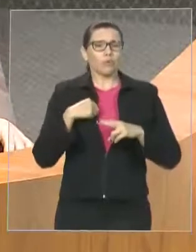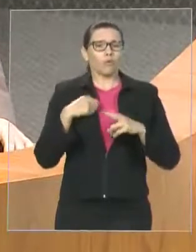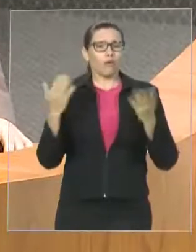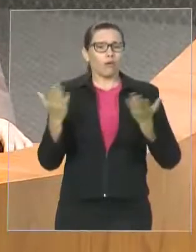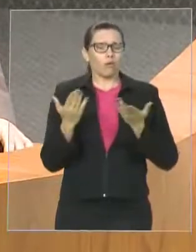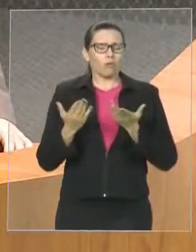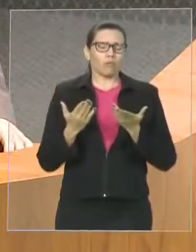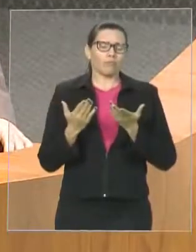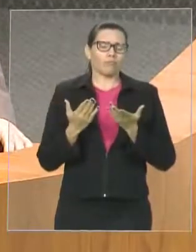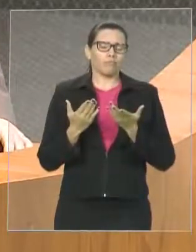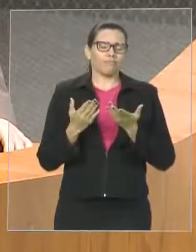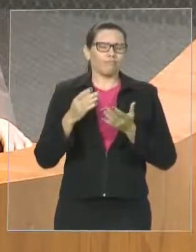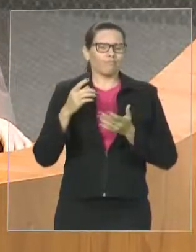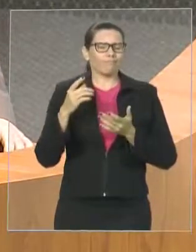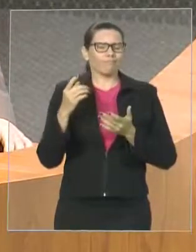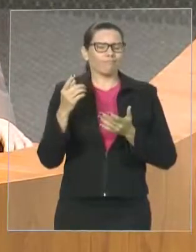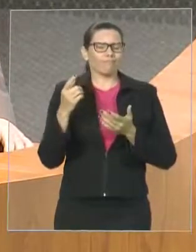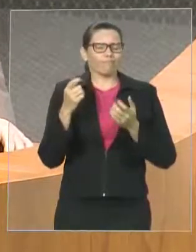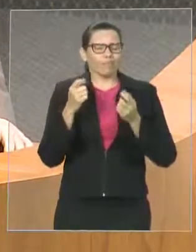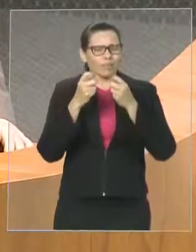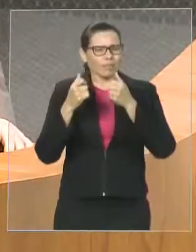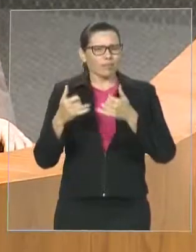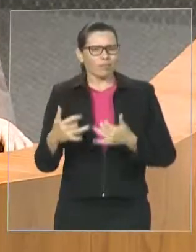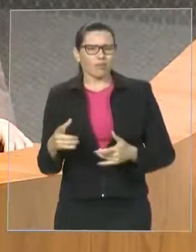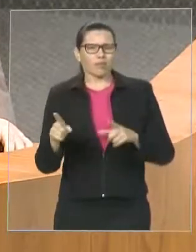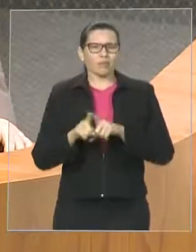feitos aqui entre oposição e base.